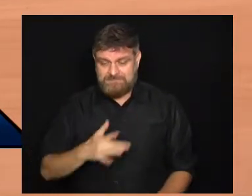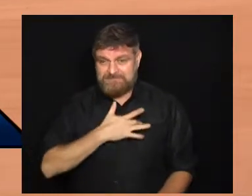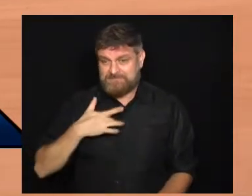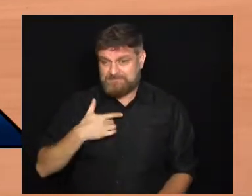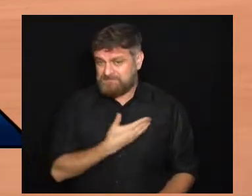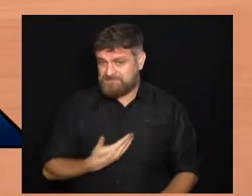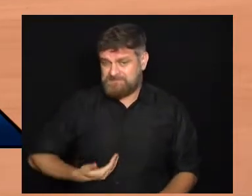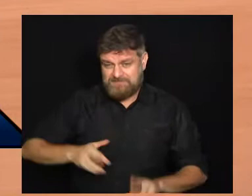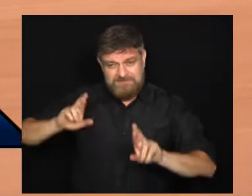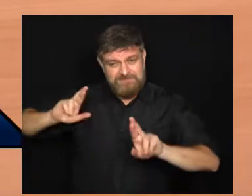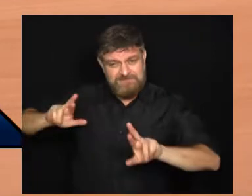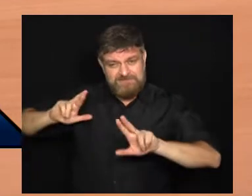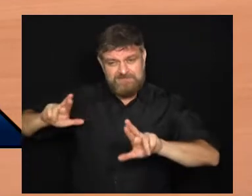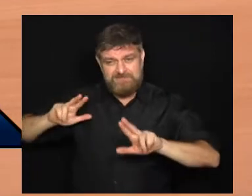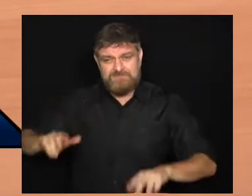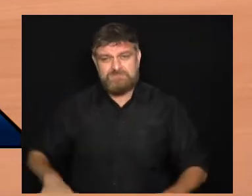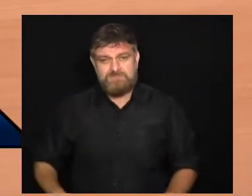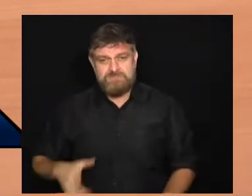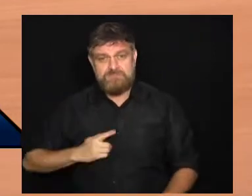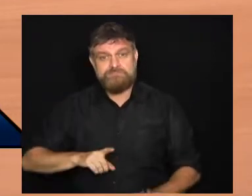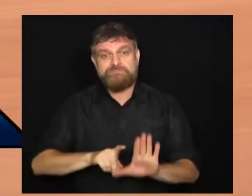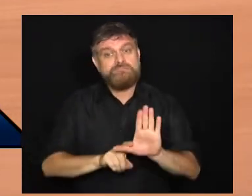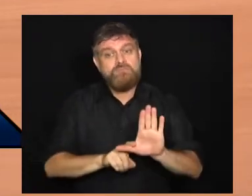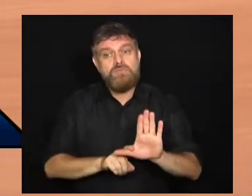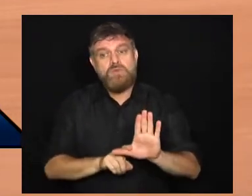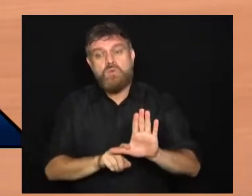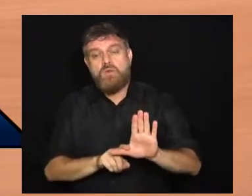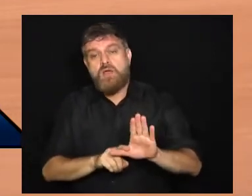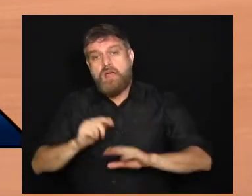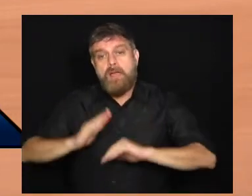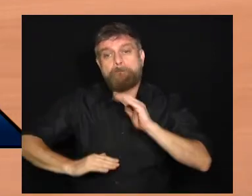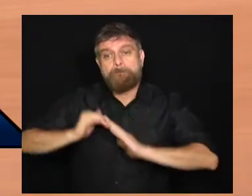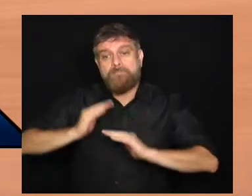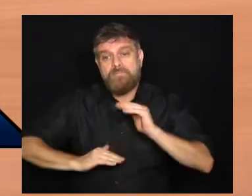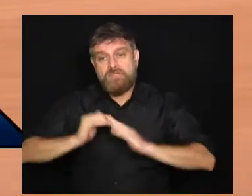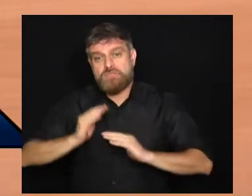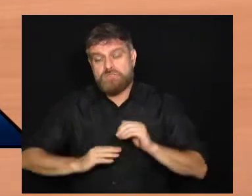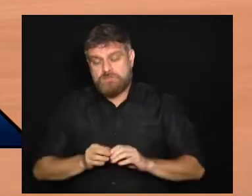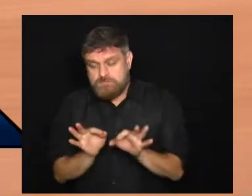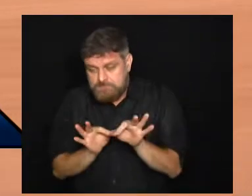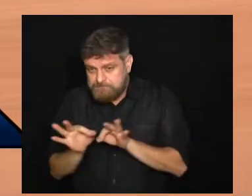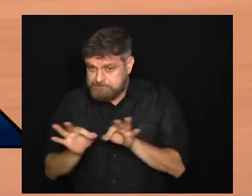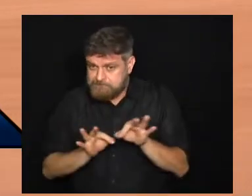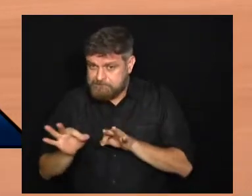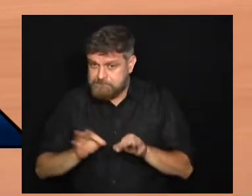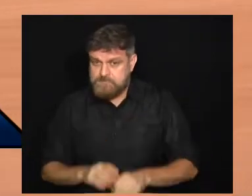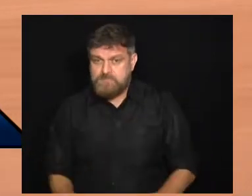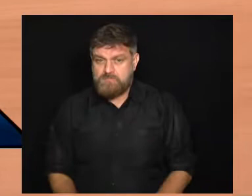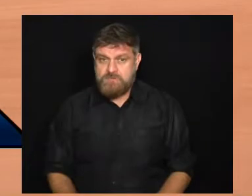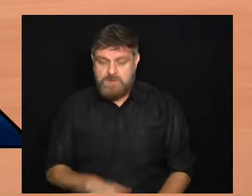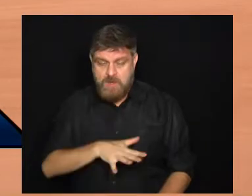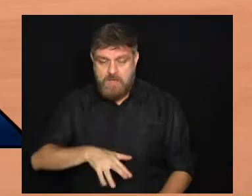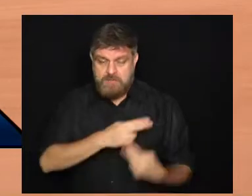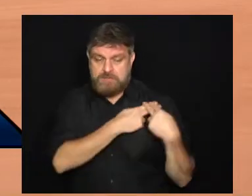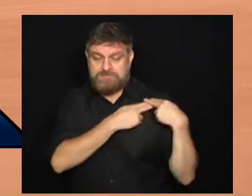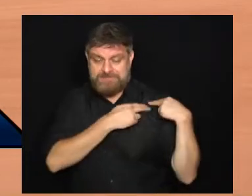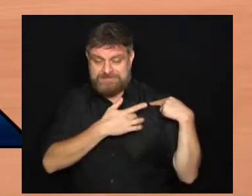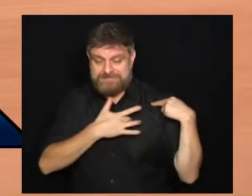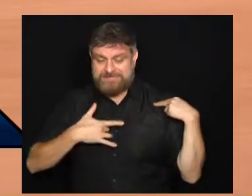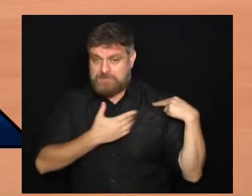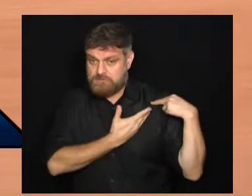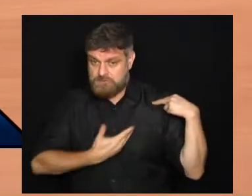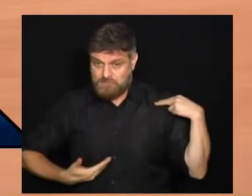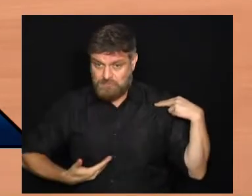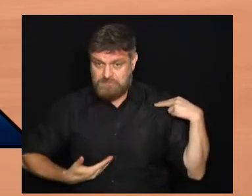muito diferente, a depender do tipo de ação que for organizada e construída pelo poder público municipal. Para